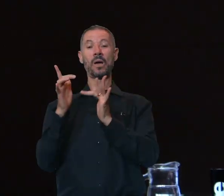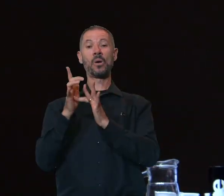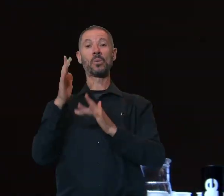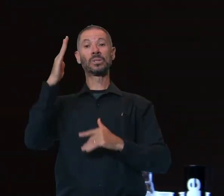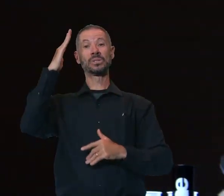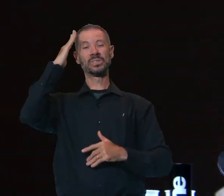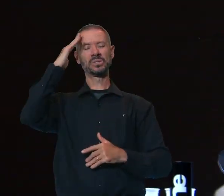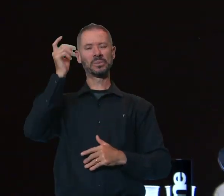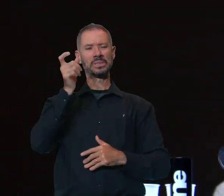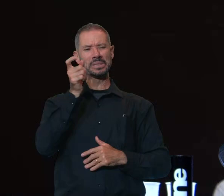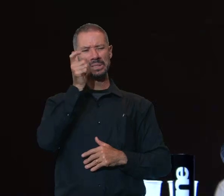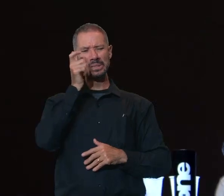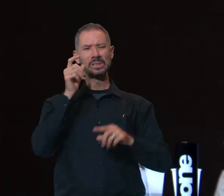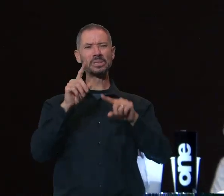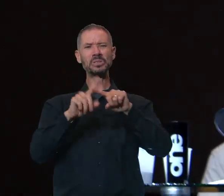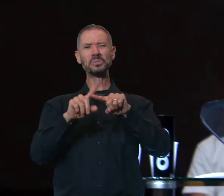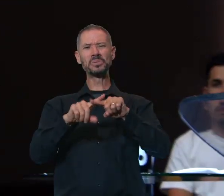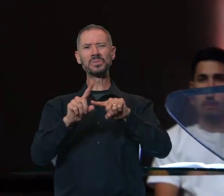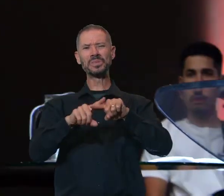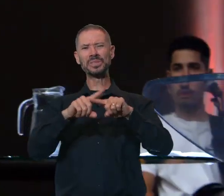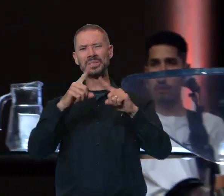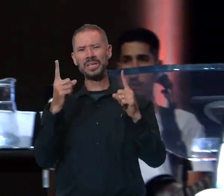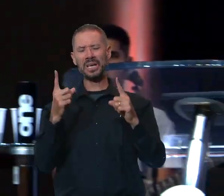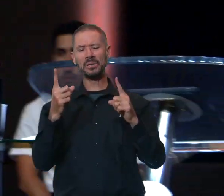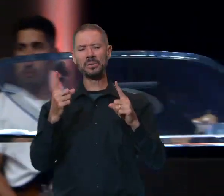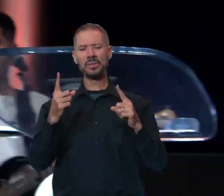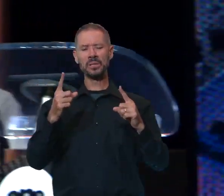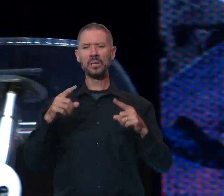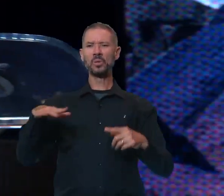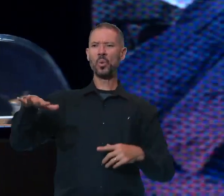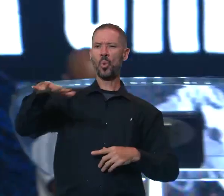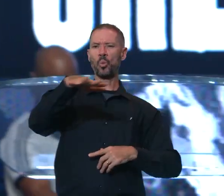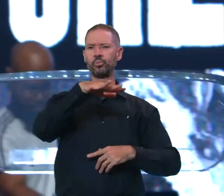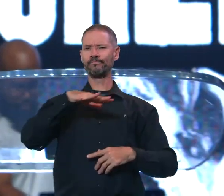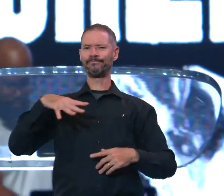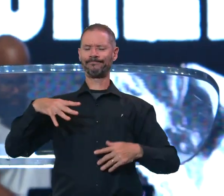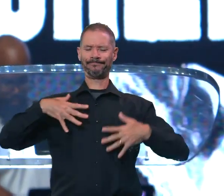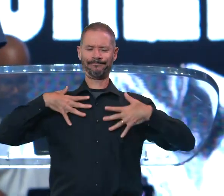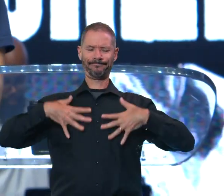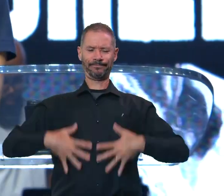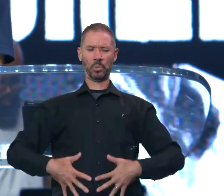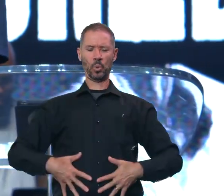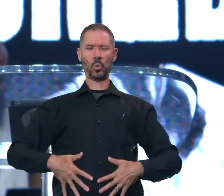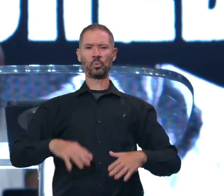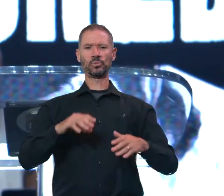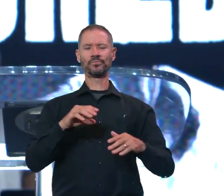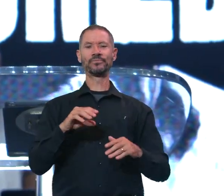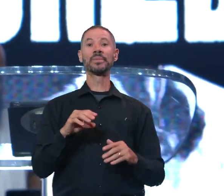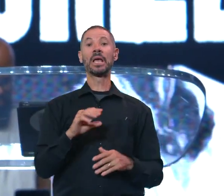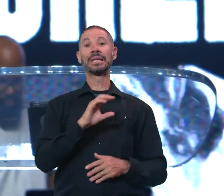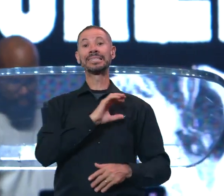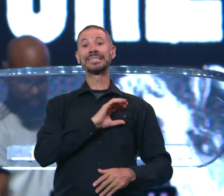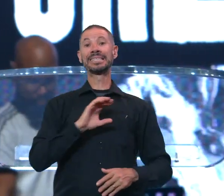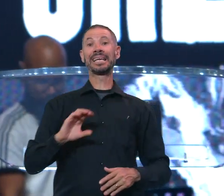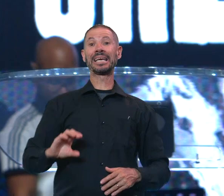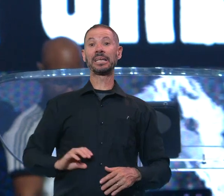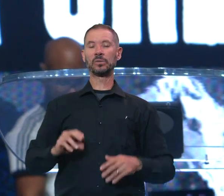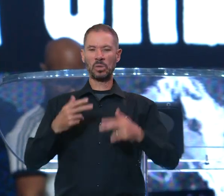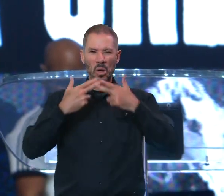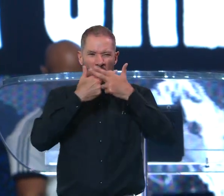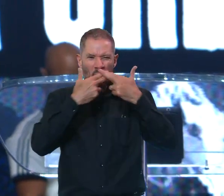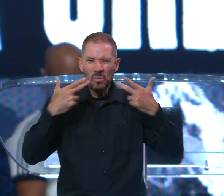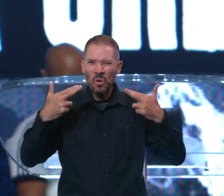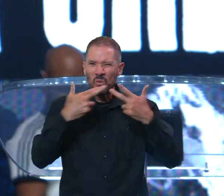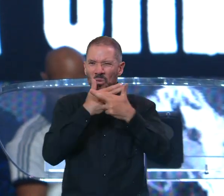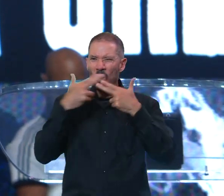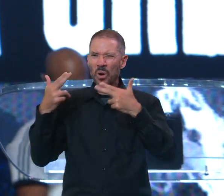eu acho interessante porque no meio do corpo de Cristo, infelizmente essa parte de fofoca é algo tão complicado